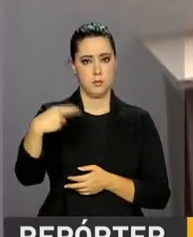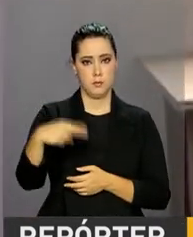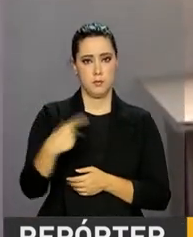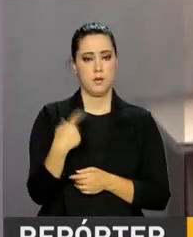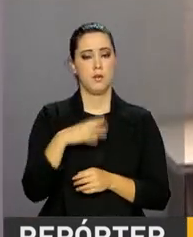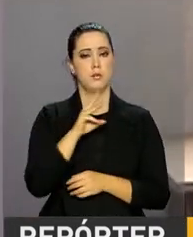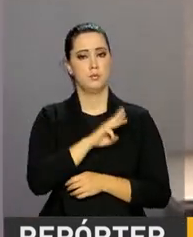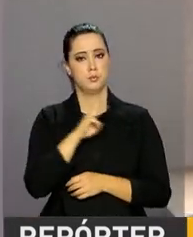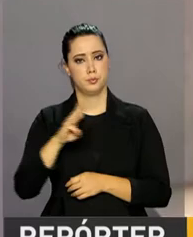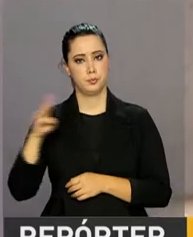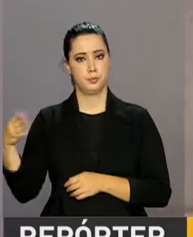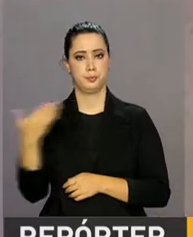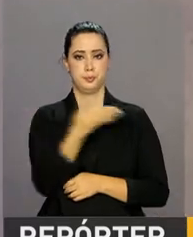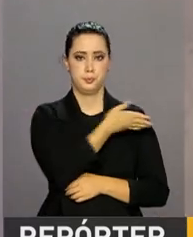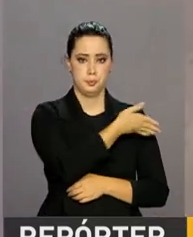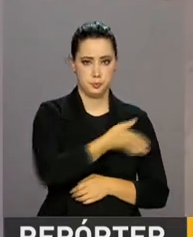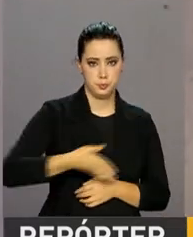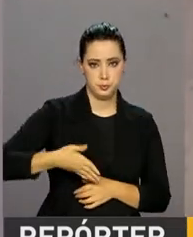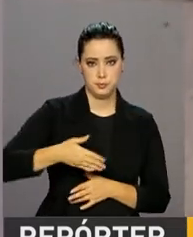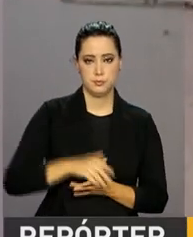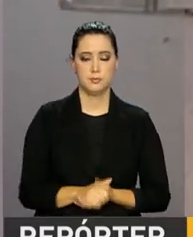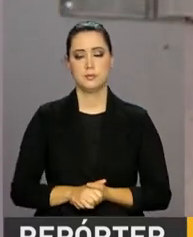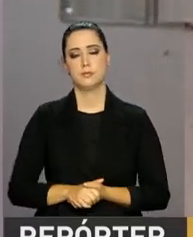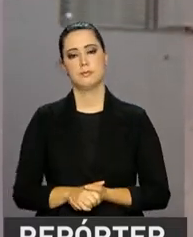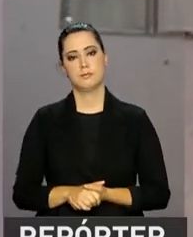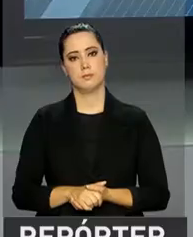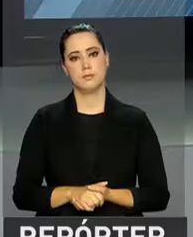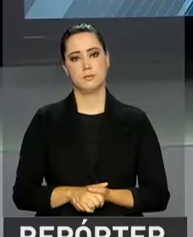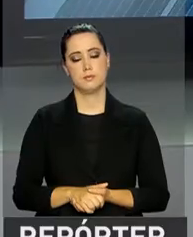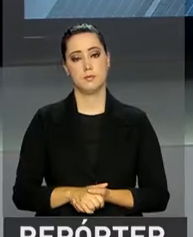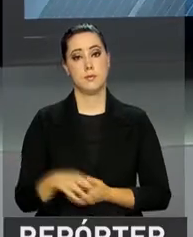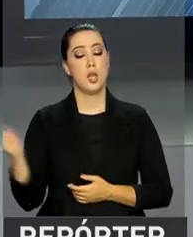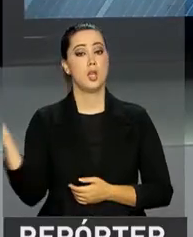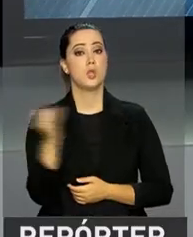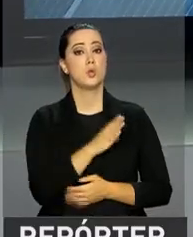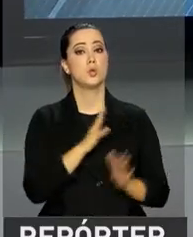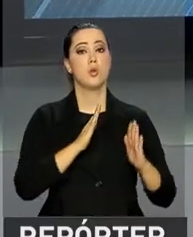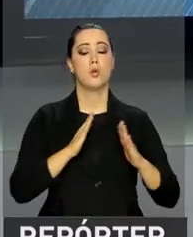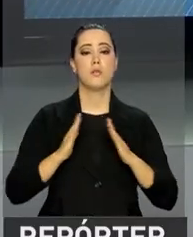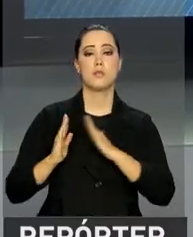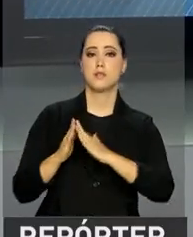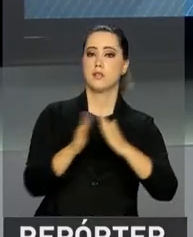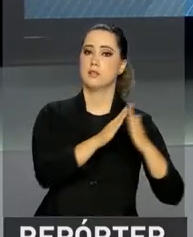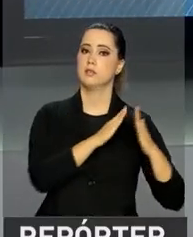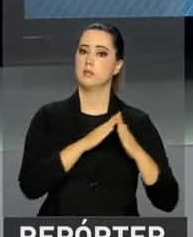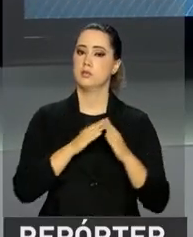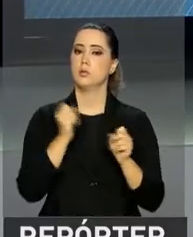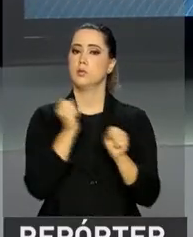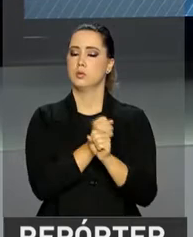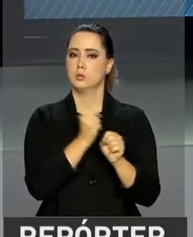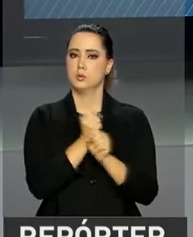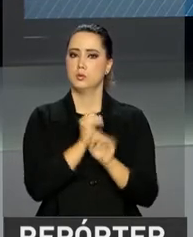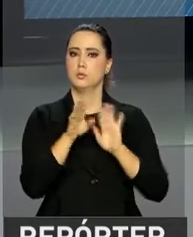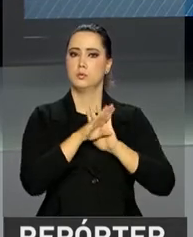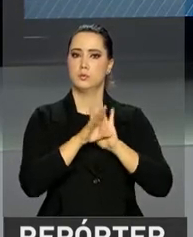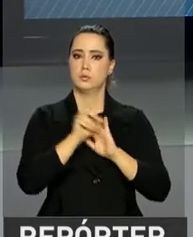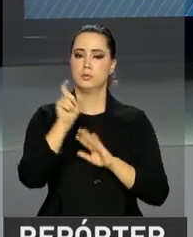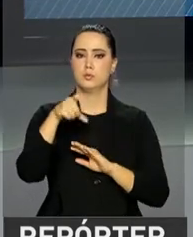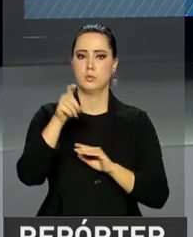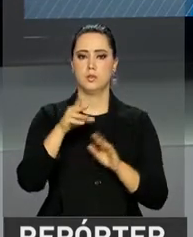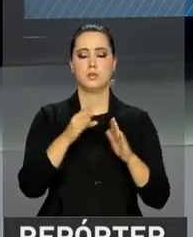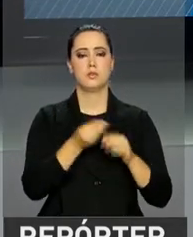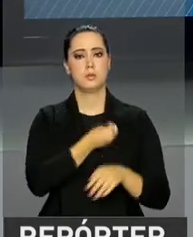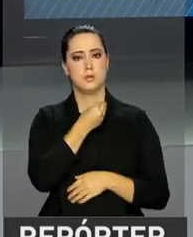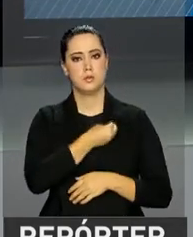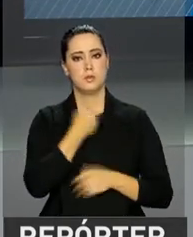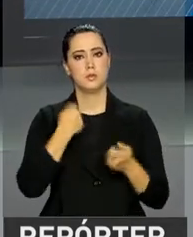na página do programa na internet e as novas unidades habitacionais construídas pelo programa minha casa minha